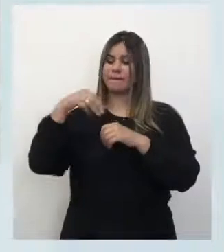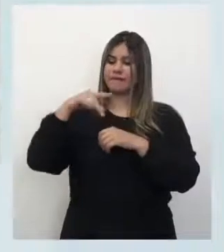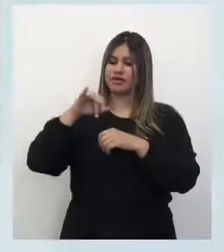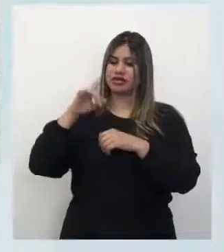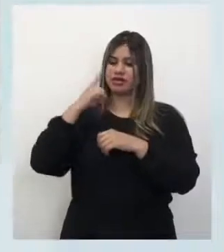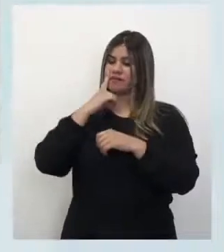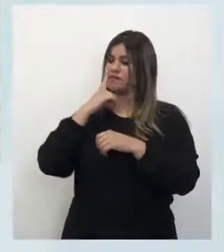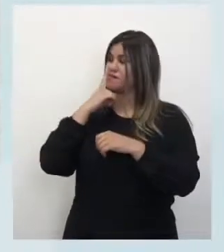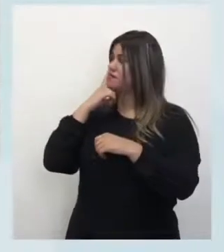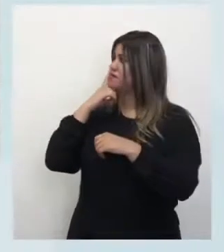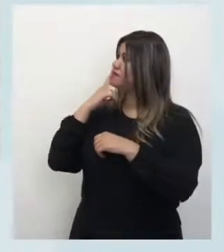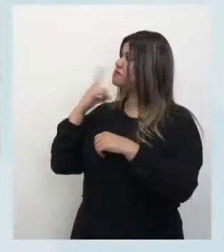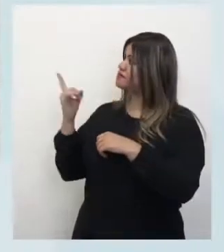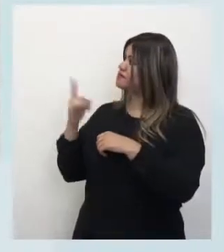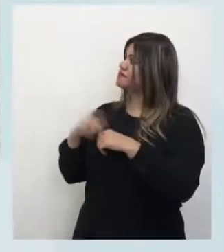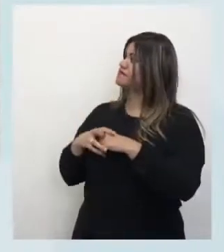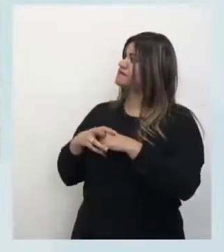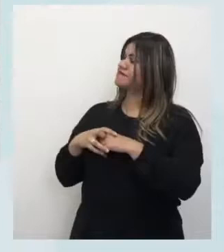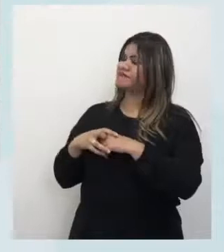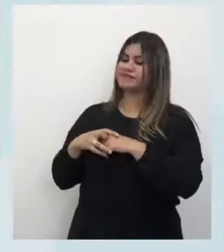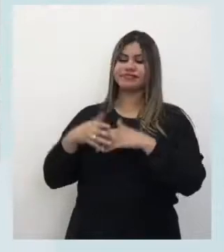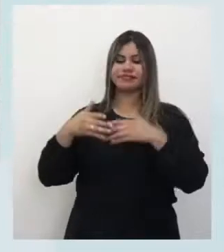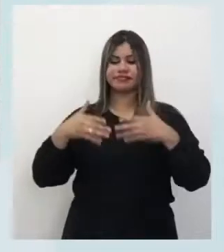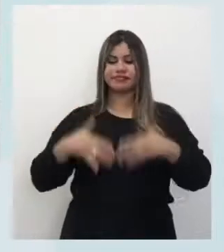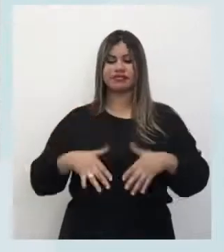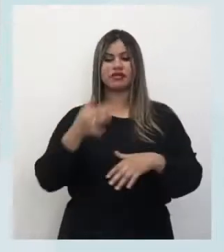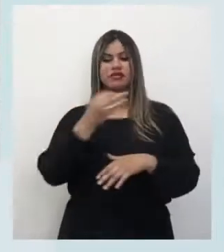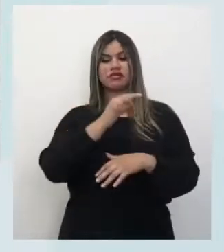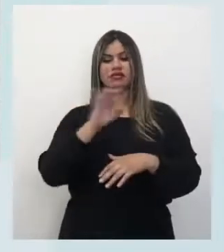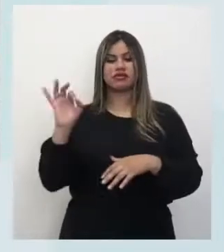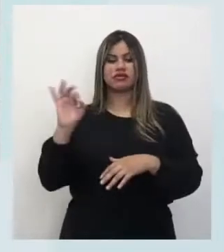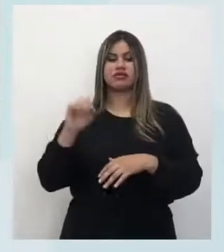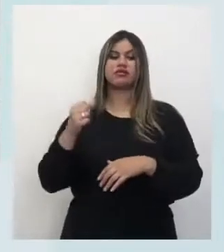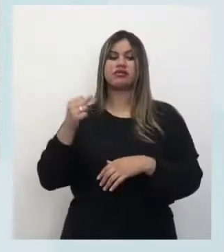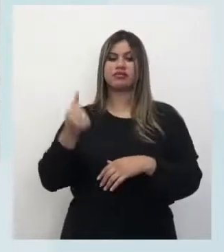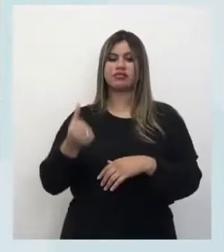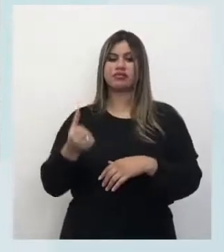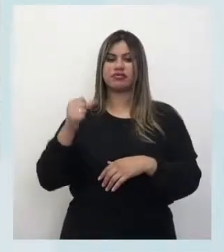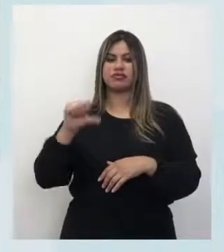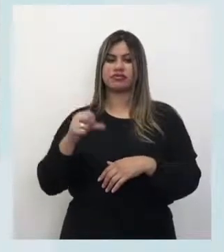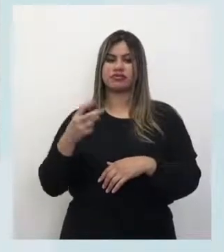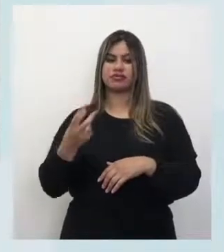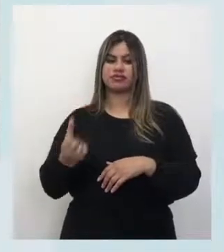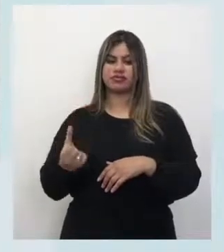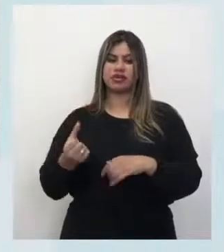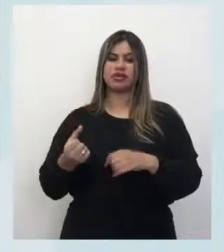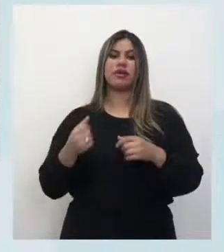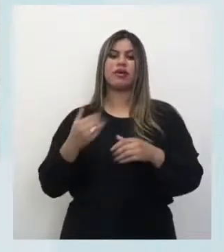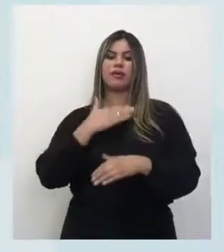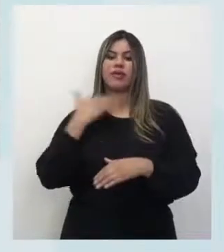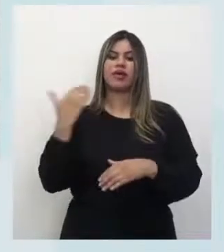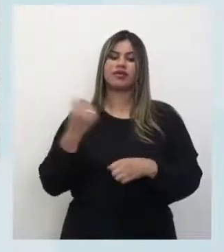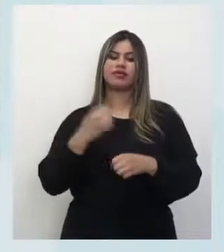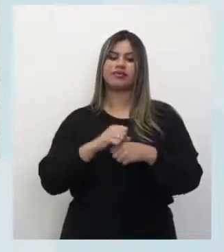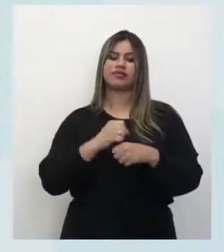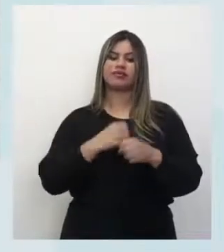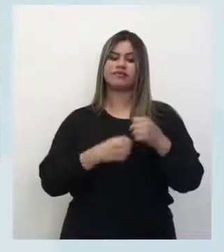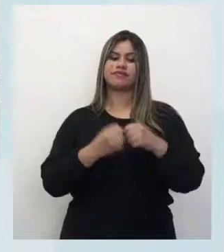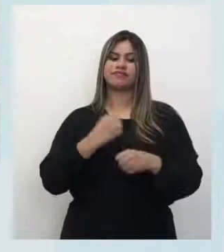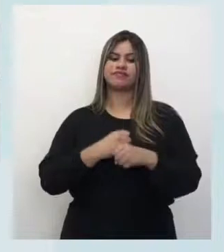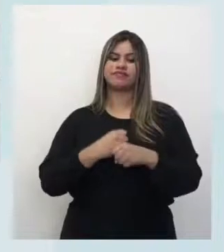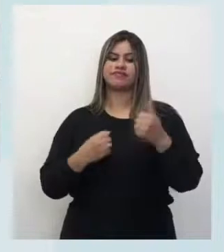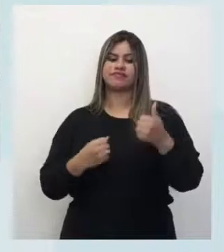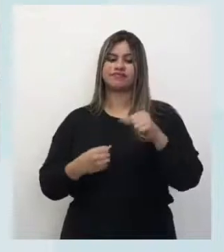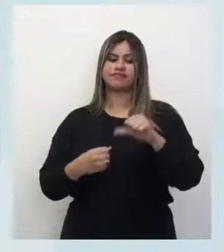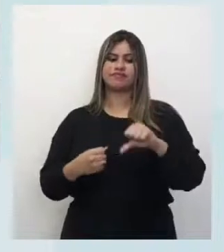Foucault, gente, também nasceu na França em 1926, morreu em 1984, então teve uma vida bem mais curta do que a do Paul